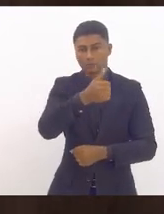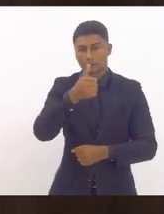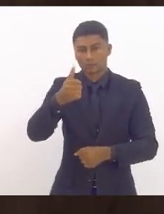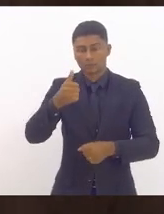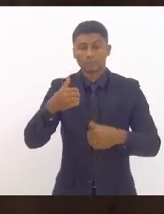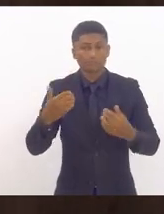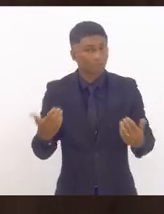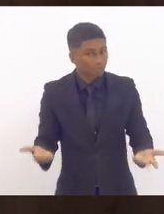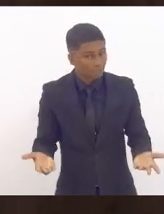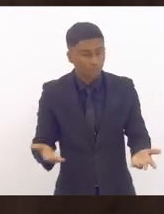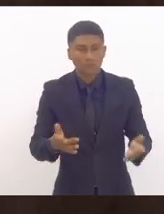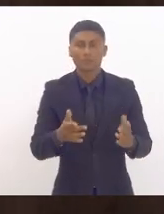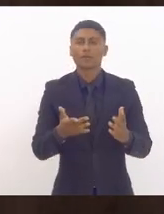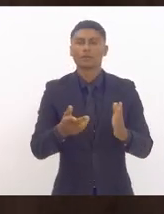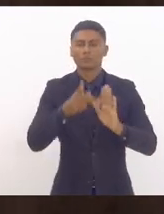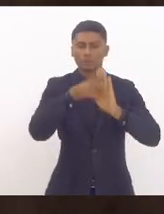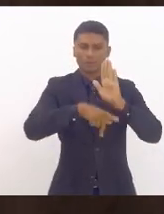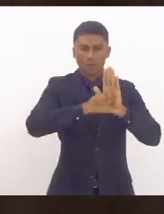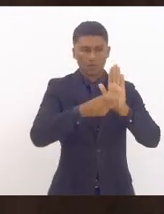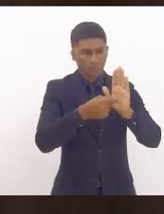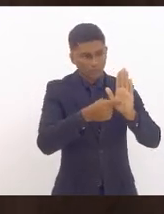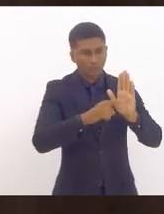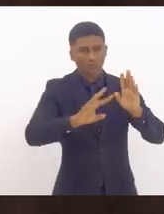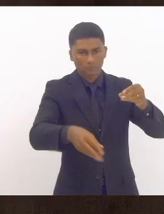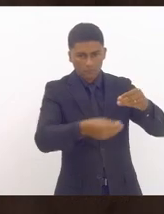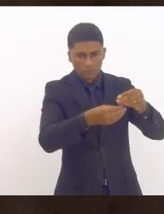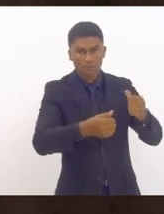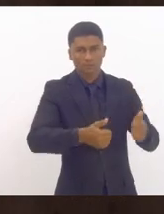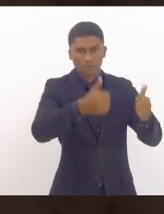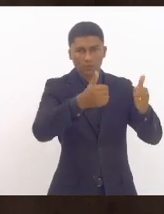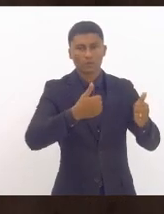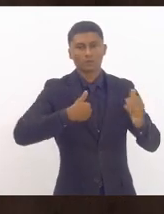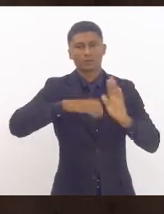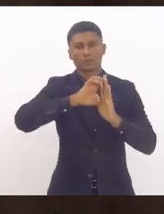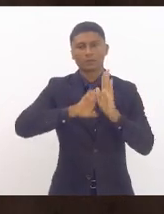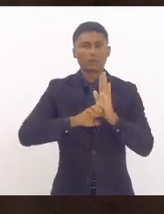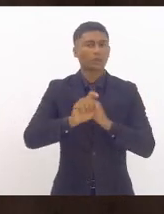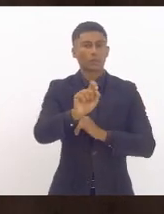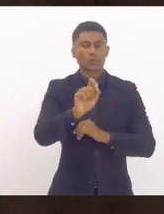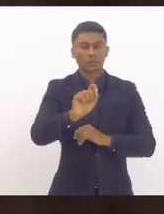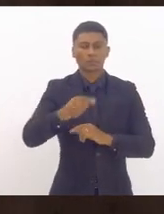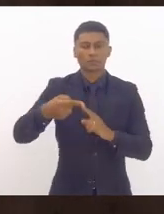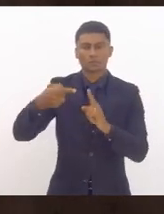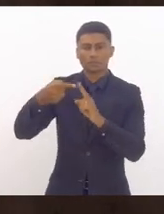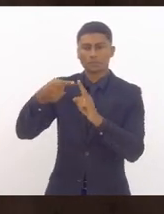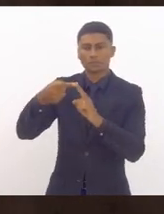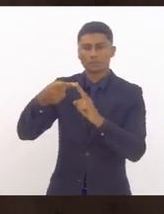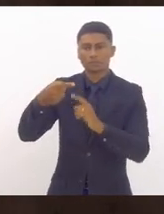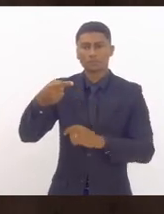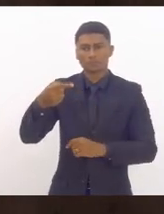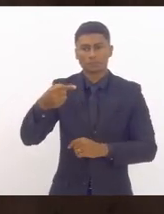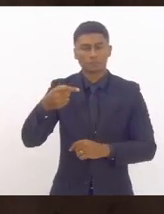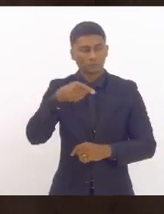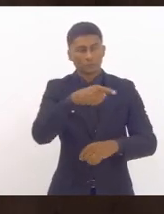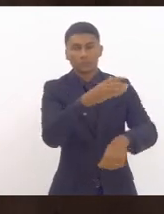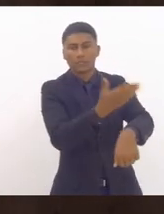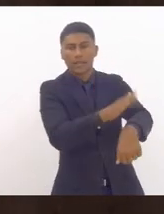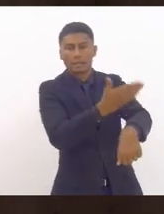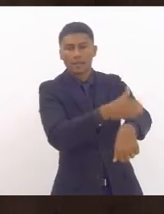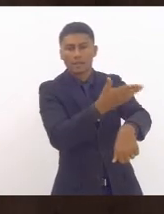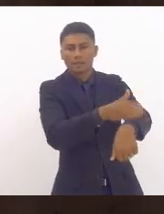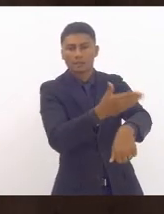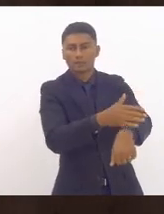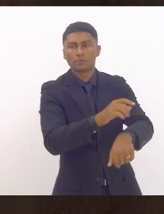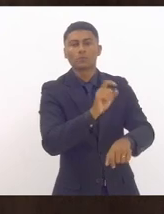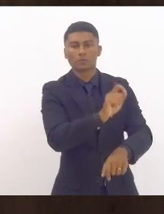fim de aprimorar o projeto, proponho as seguintes emendas. A residência jurídica consiste no treinamento